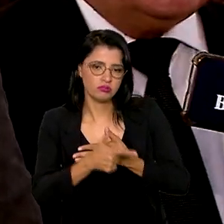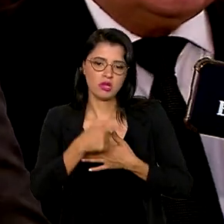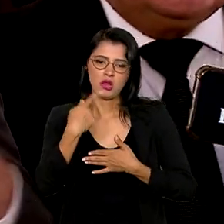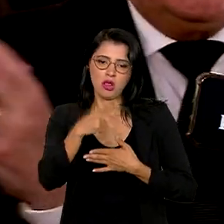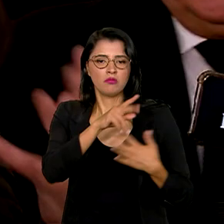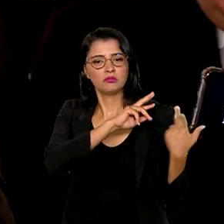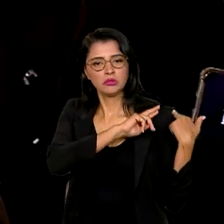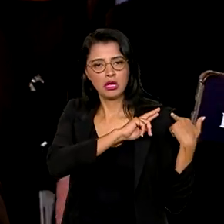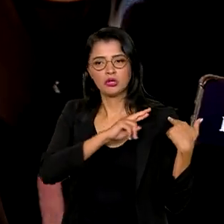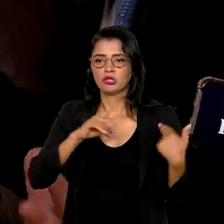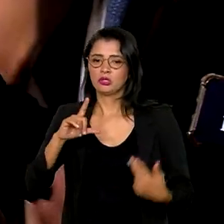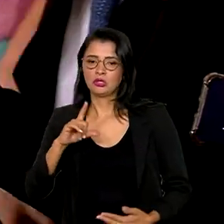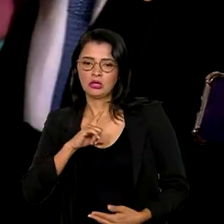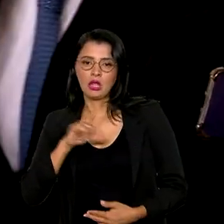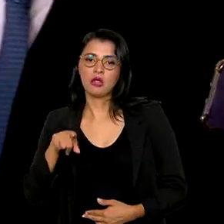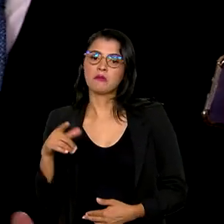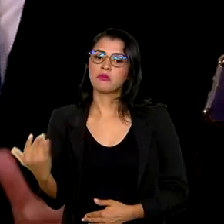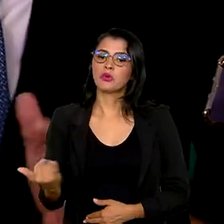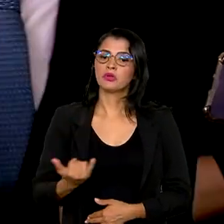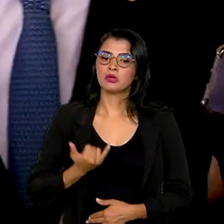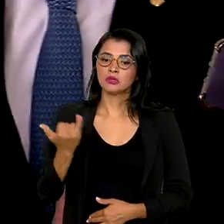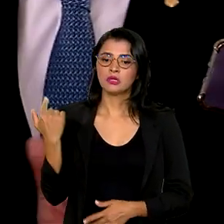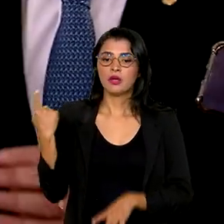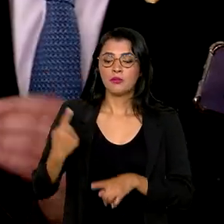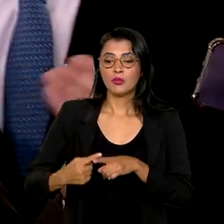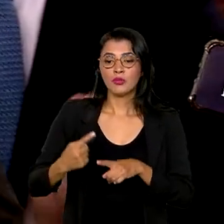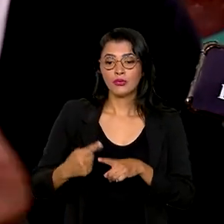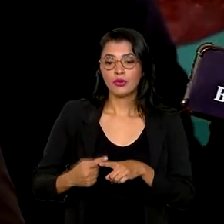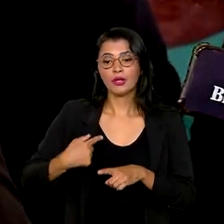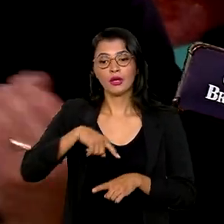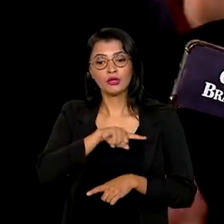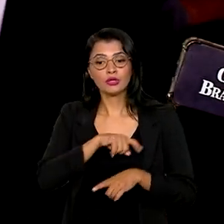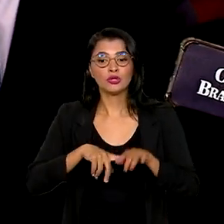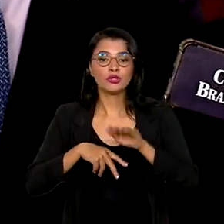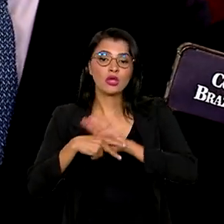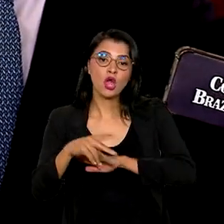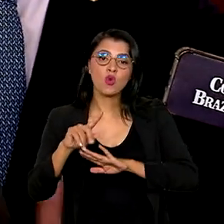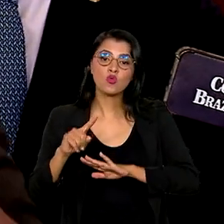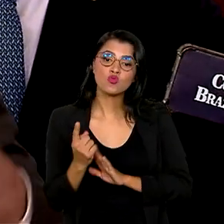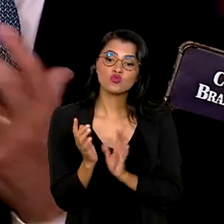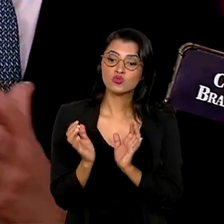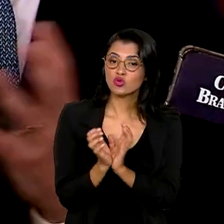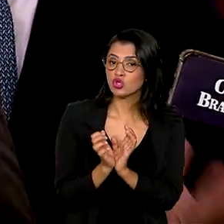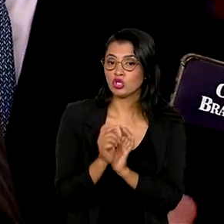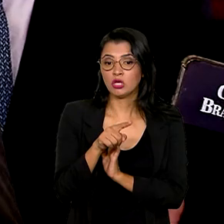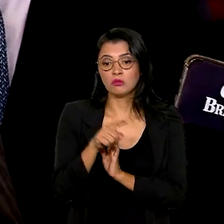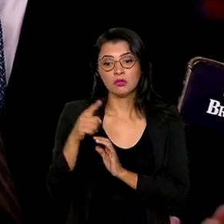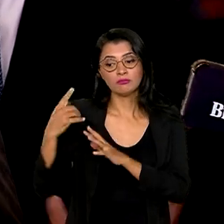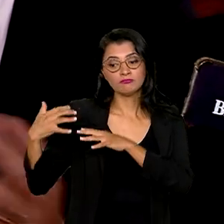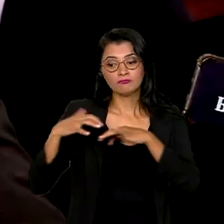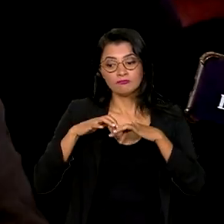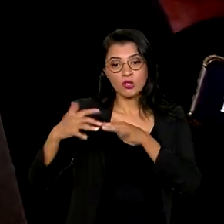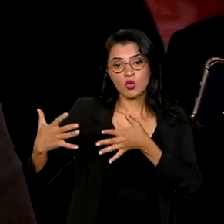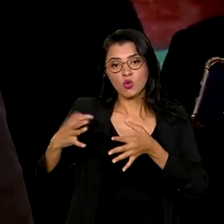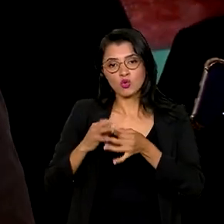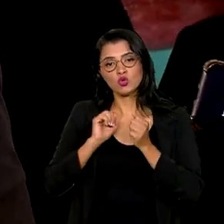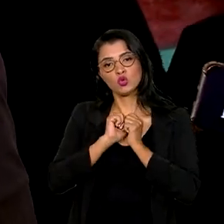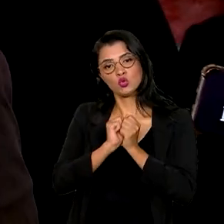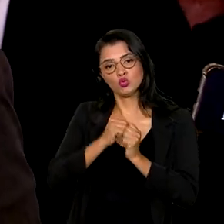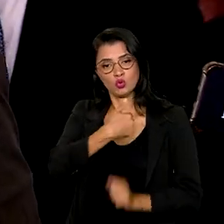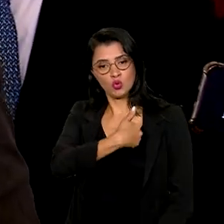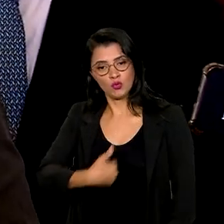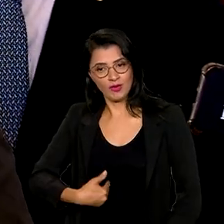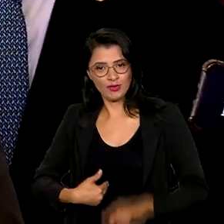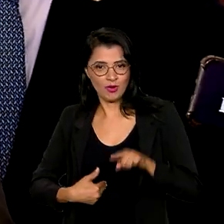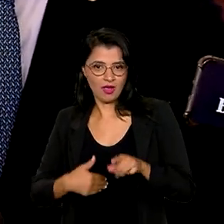dessas que tem a importância porque nós fazemos parte de um time só que raciocina Como o governo o governo tem que ter